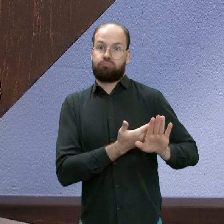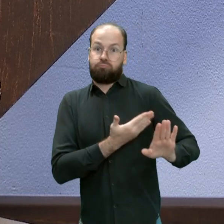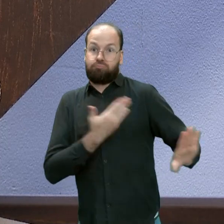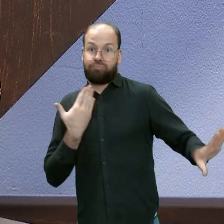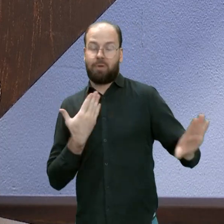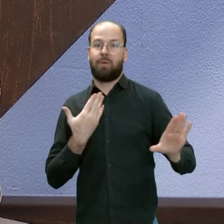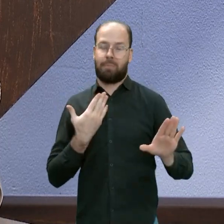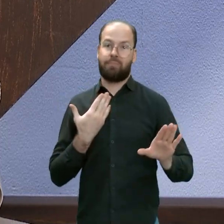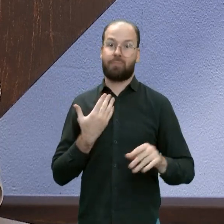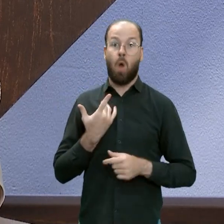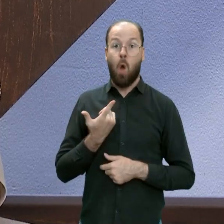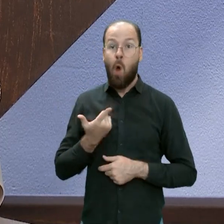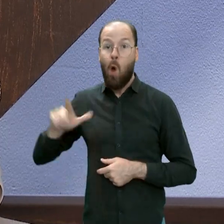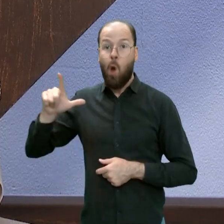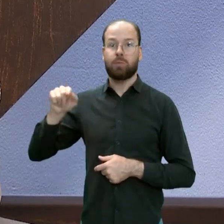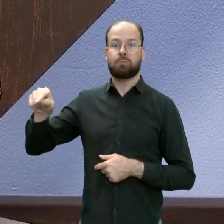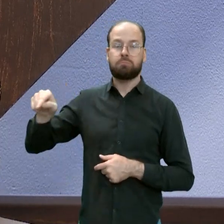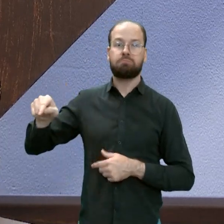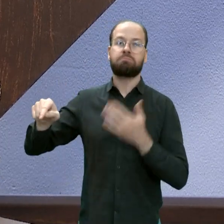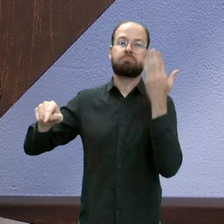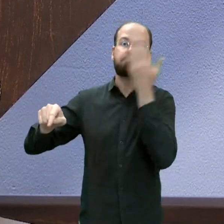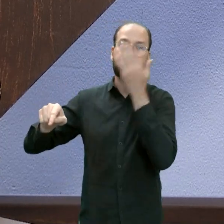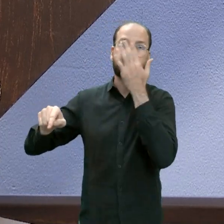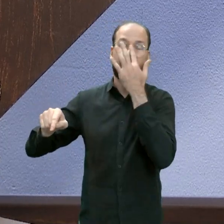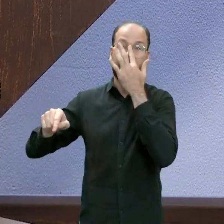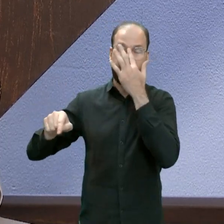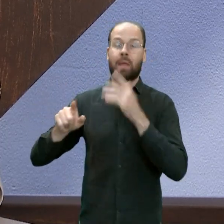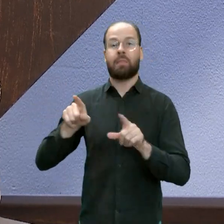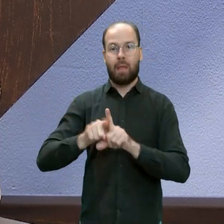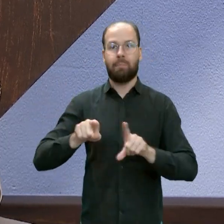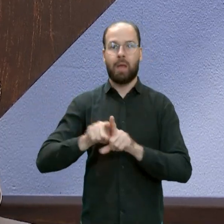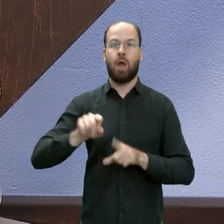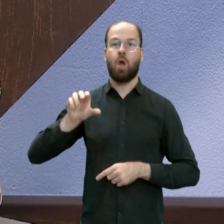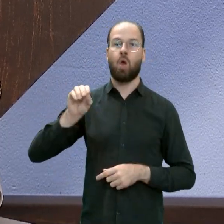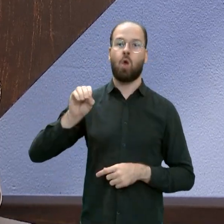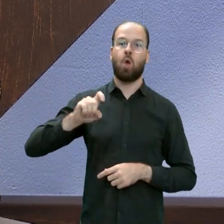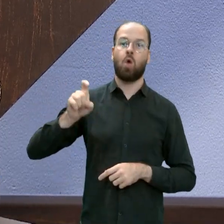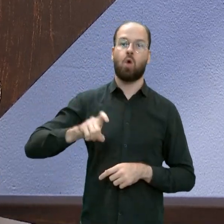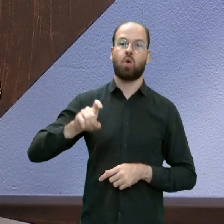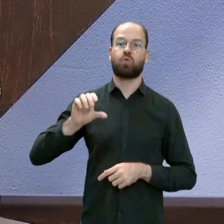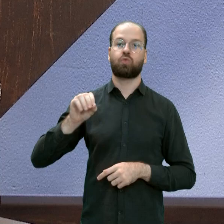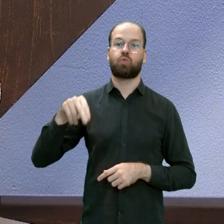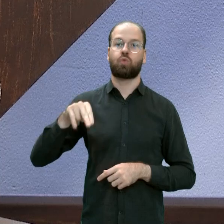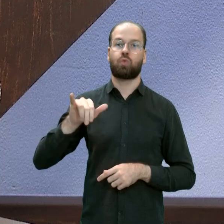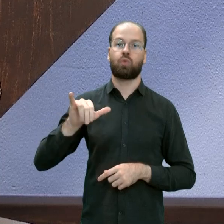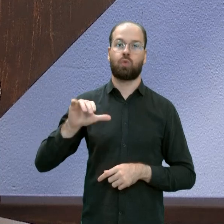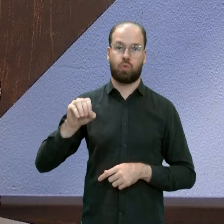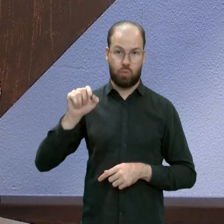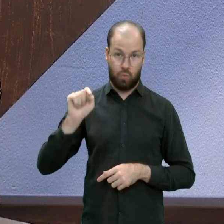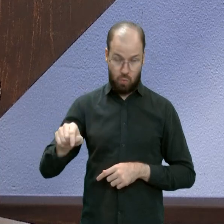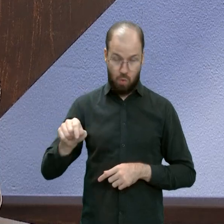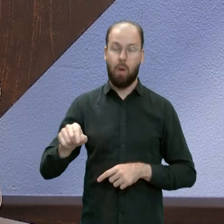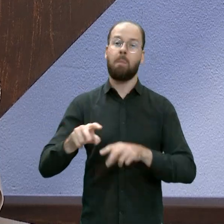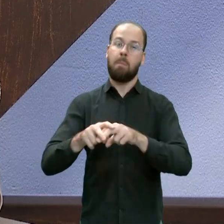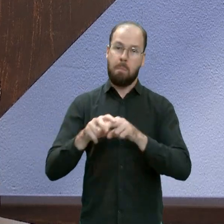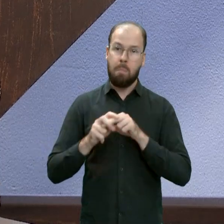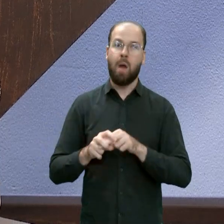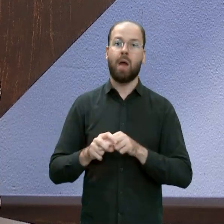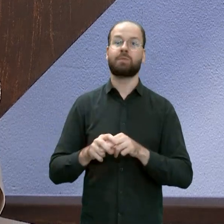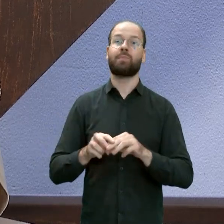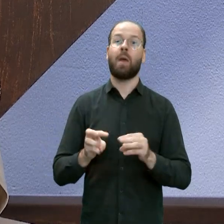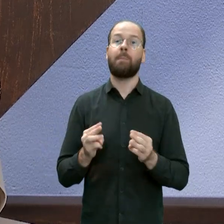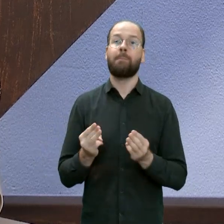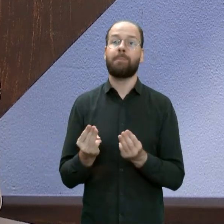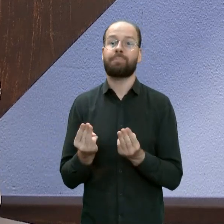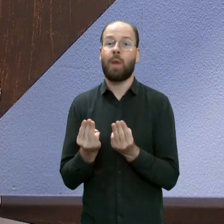sanitários. E esses outros gases, principalmente o ozônio, né? Que pela decomposição de moléculas,